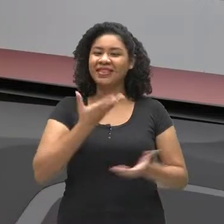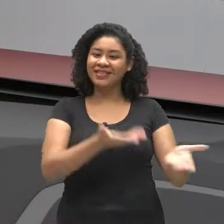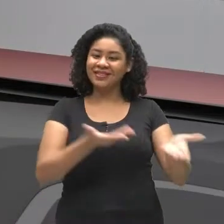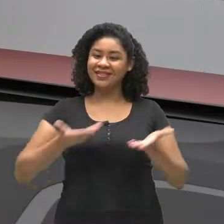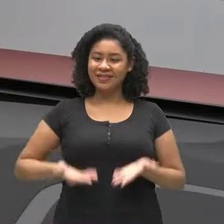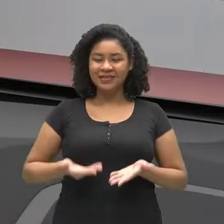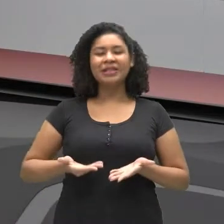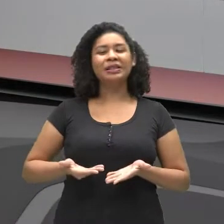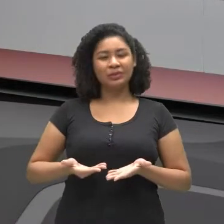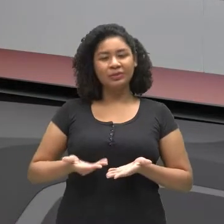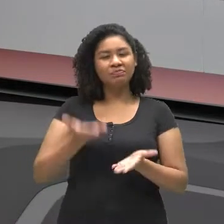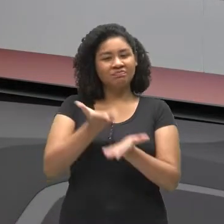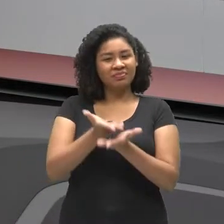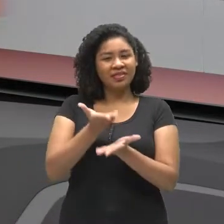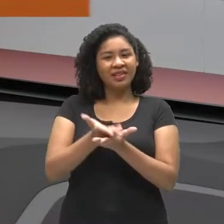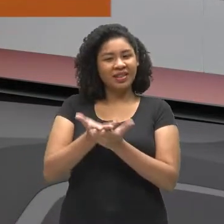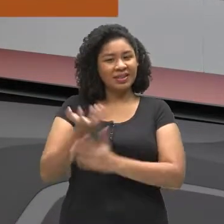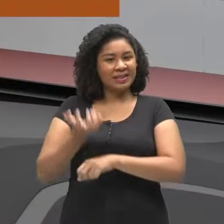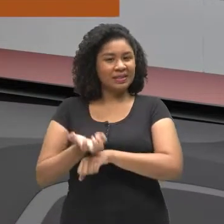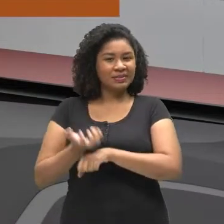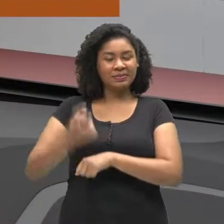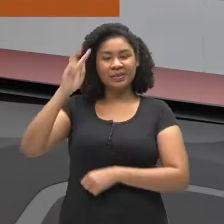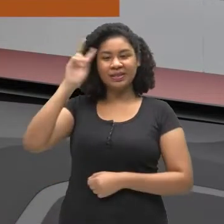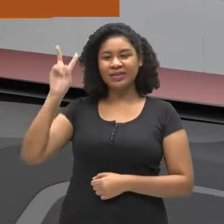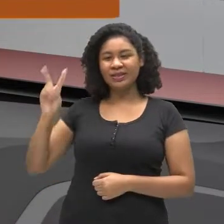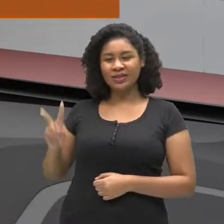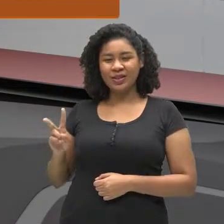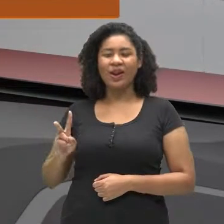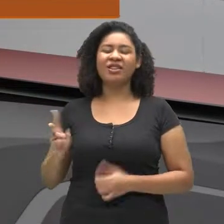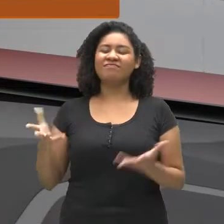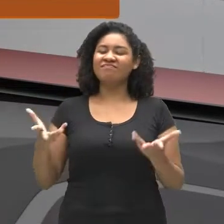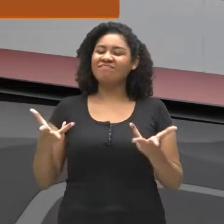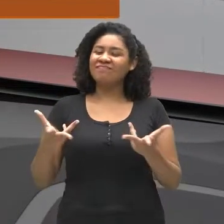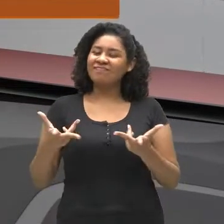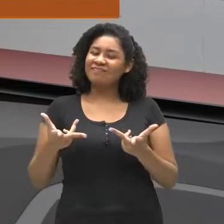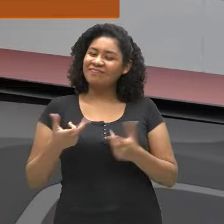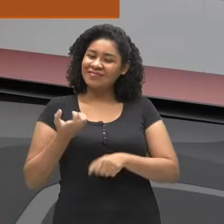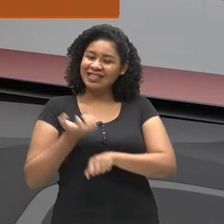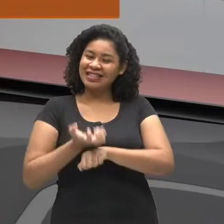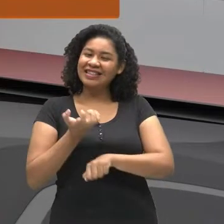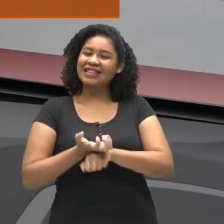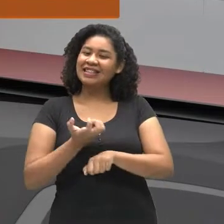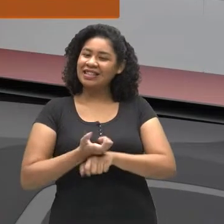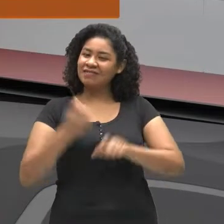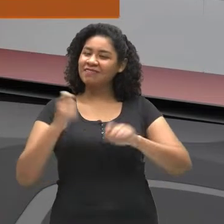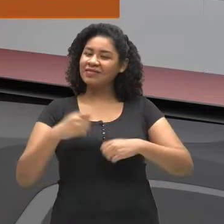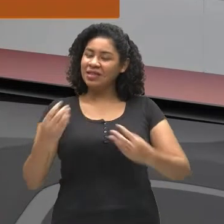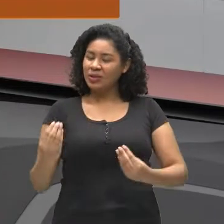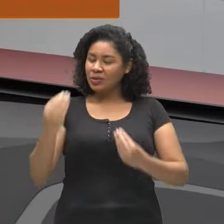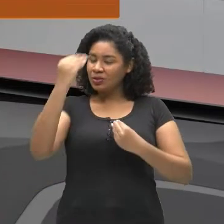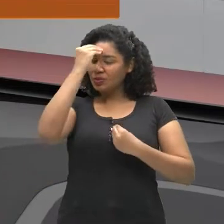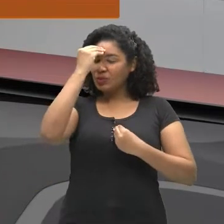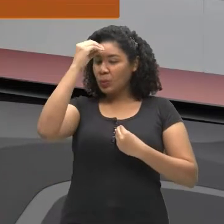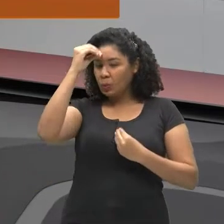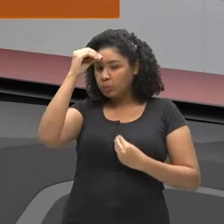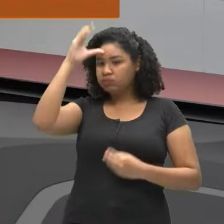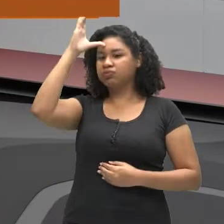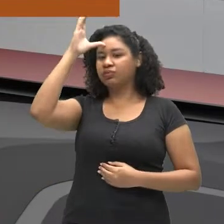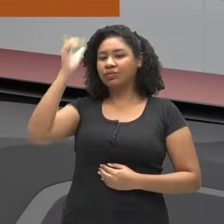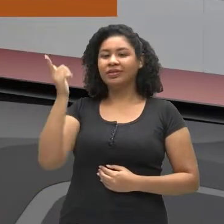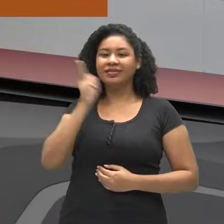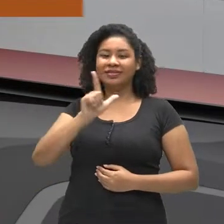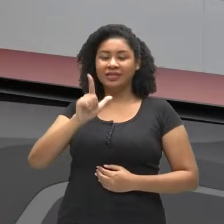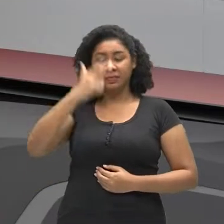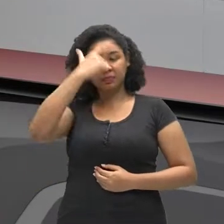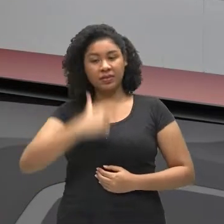mais um dia da nossa aula de História, esse componente maravilhoso que contribui para a nossa formação. Eu sou a professora Pet Ribeiro, que vou